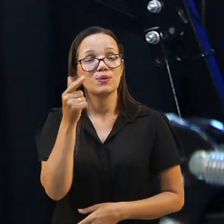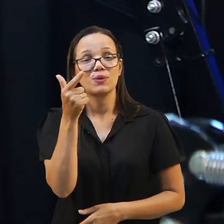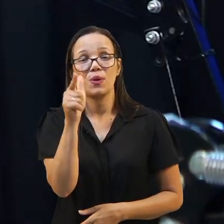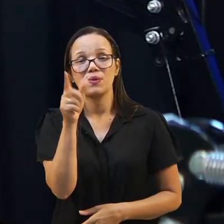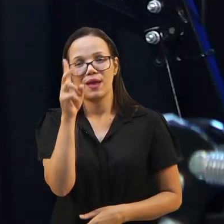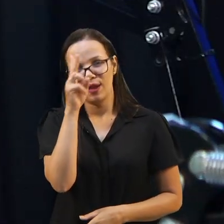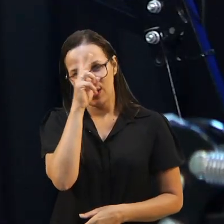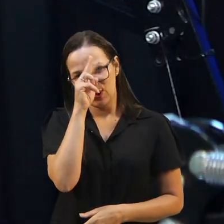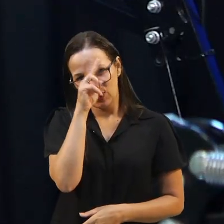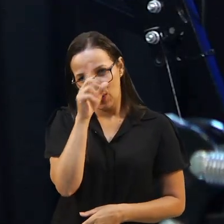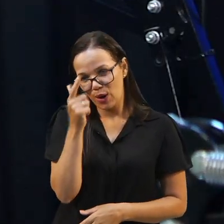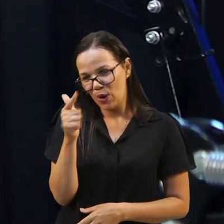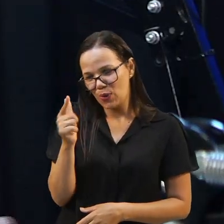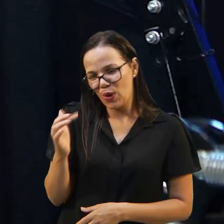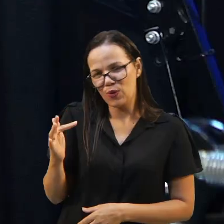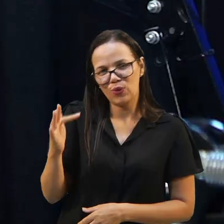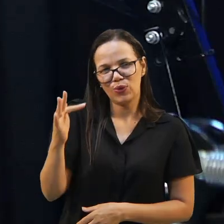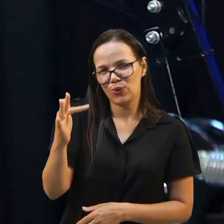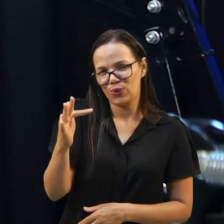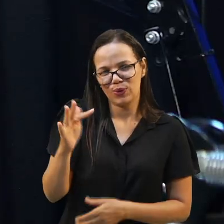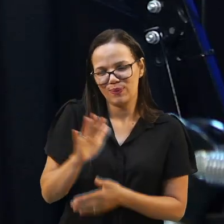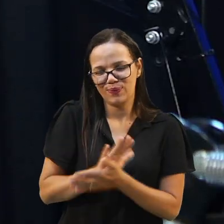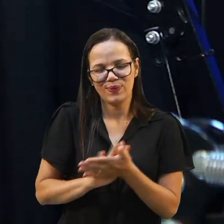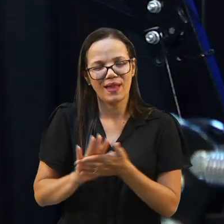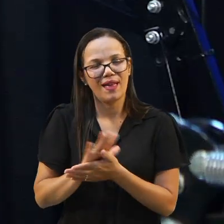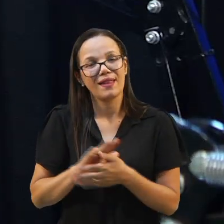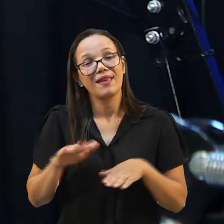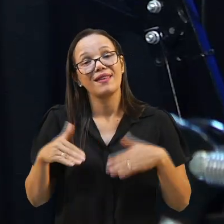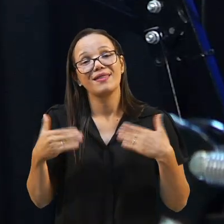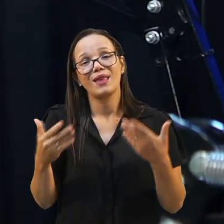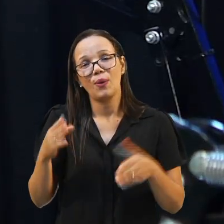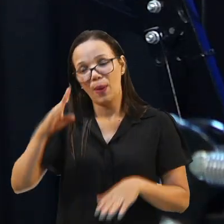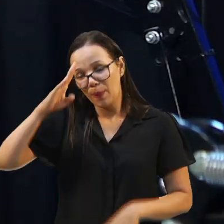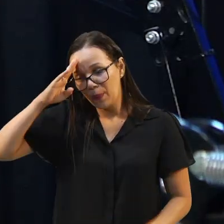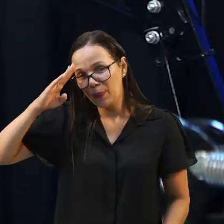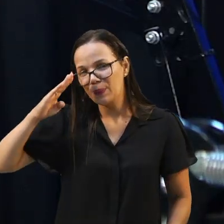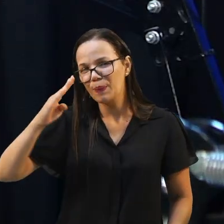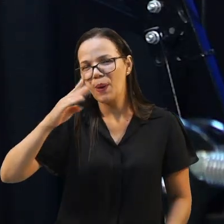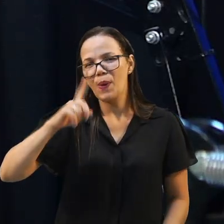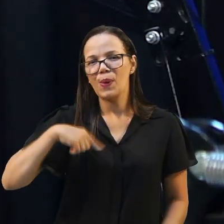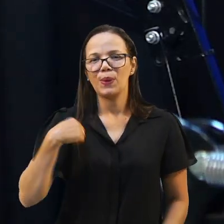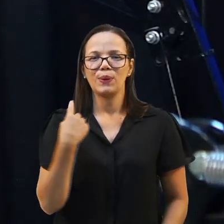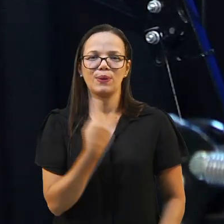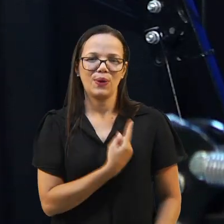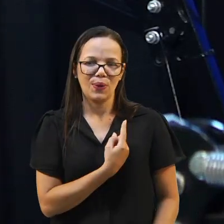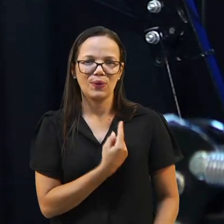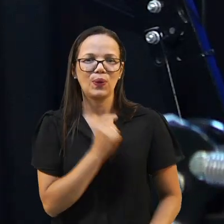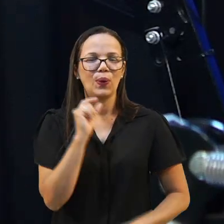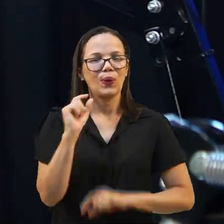tem história, você não tem futuro, né? Então é fundamental que a gente